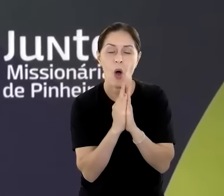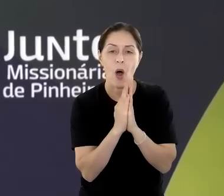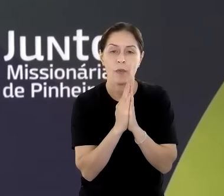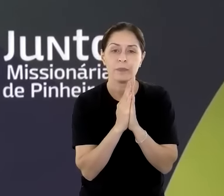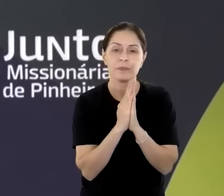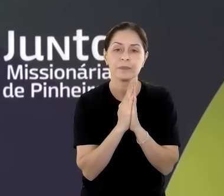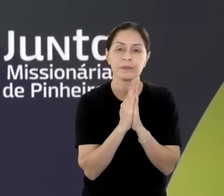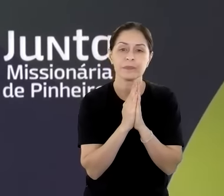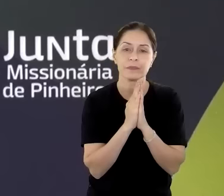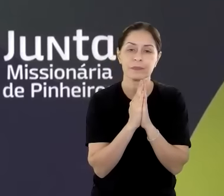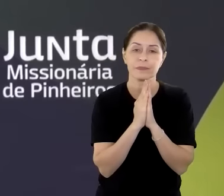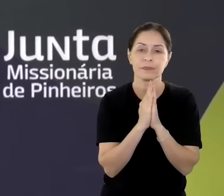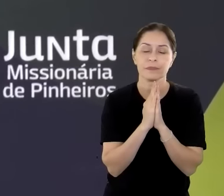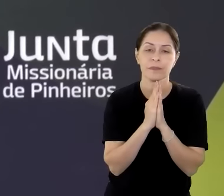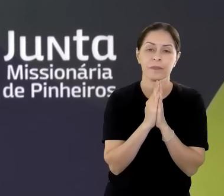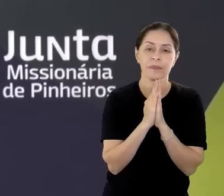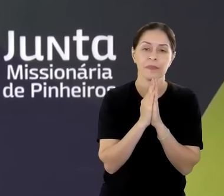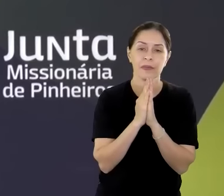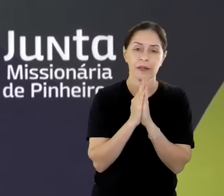curva a sua fronte,